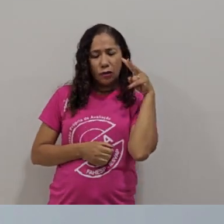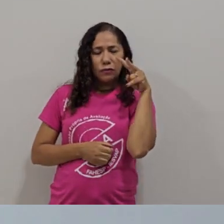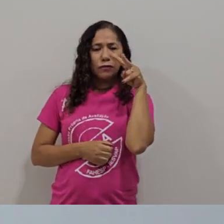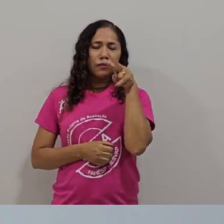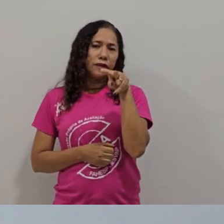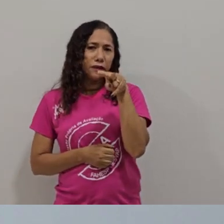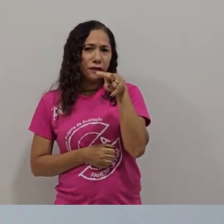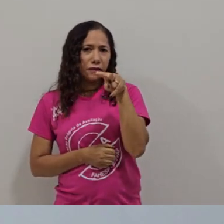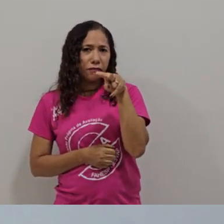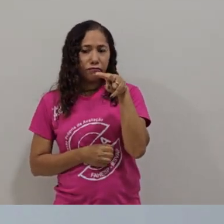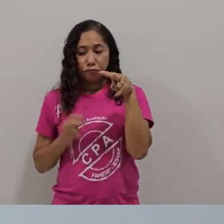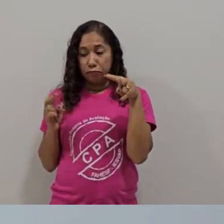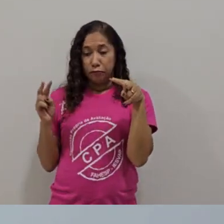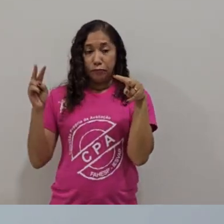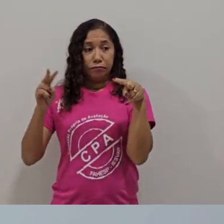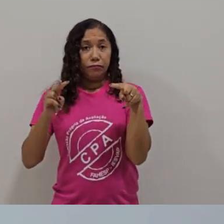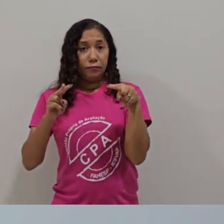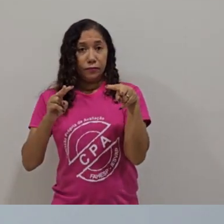a gente falou várias vezes, né,